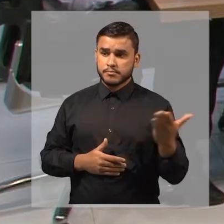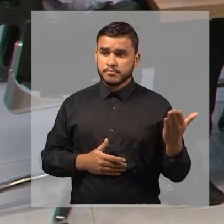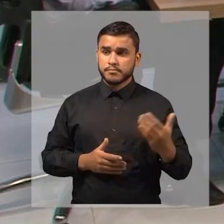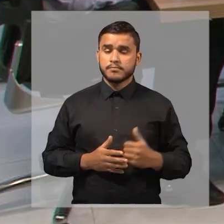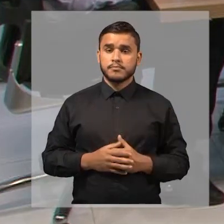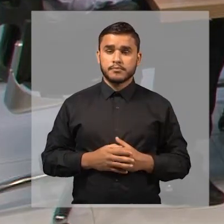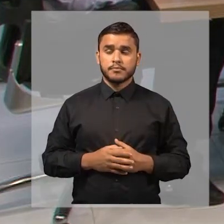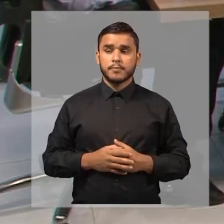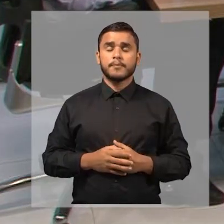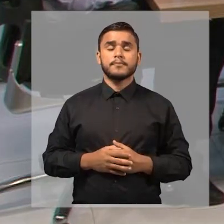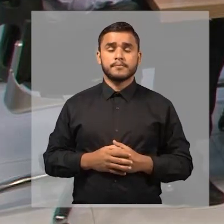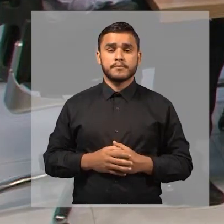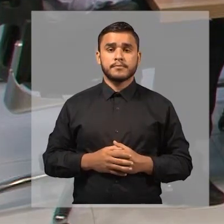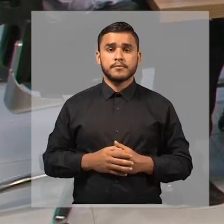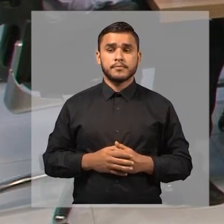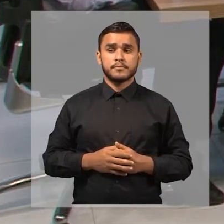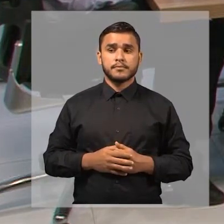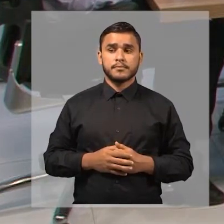Enfim,